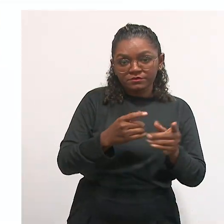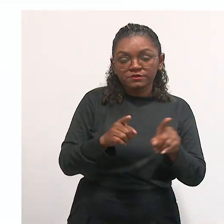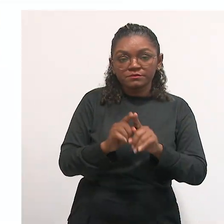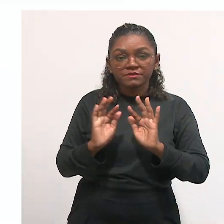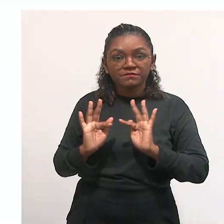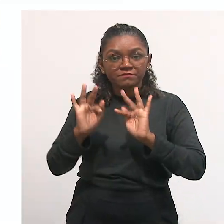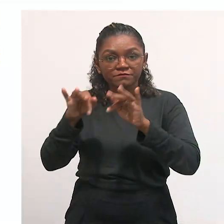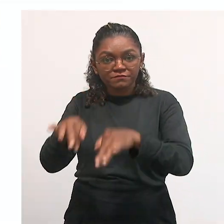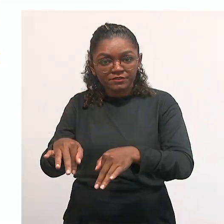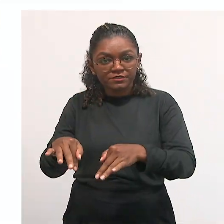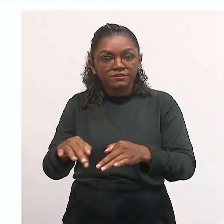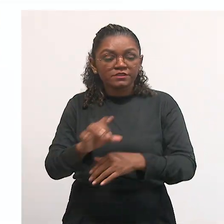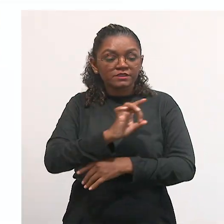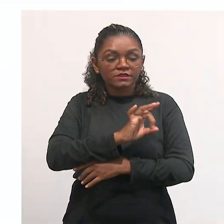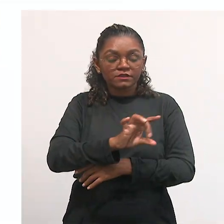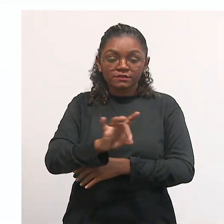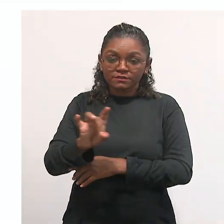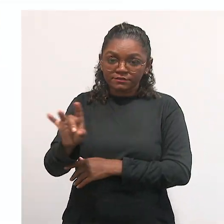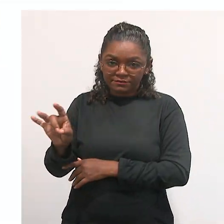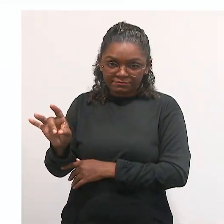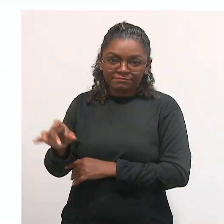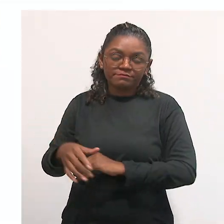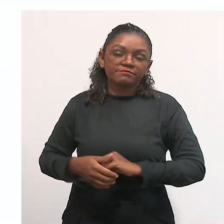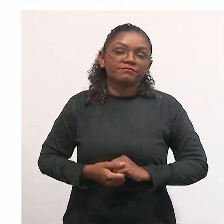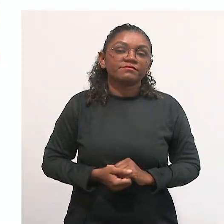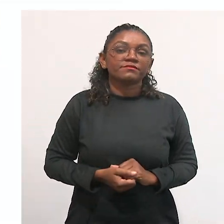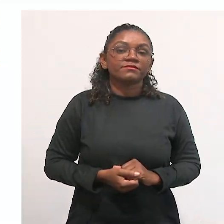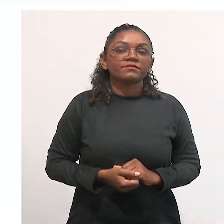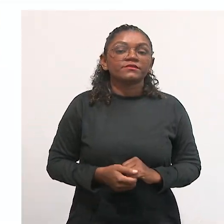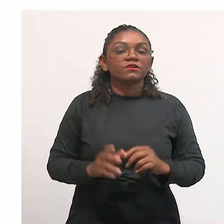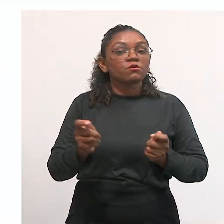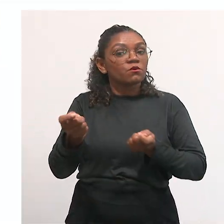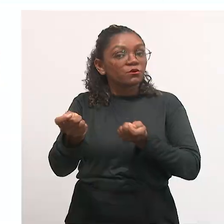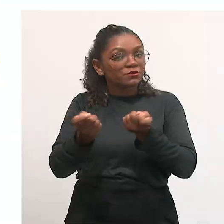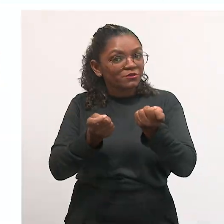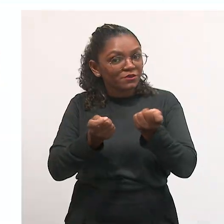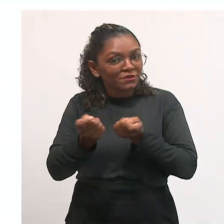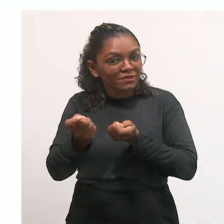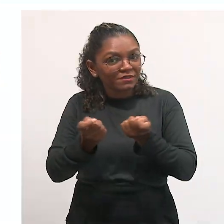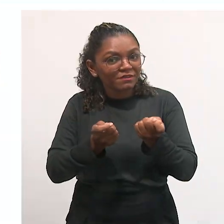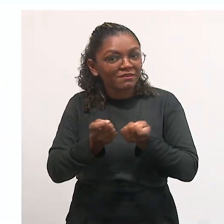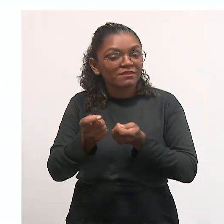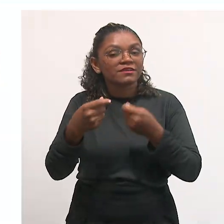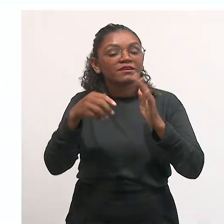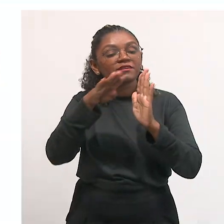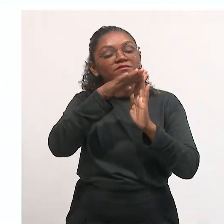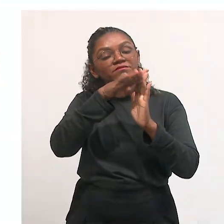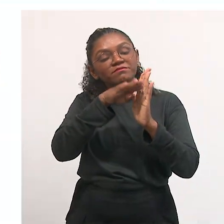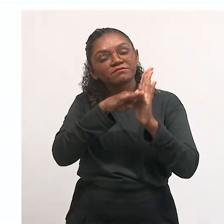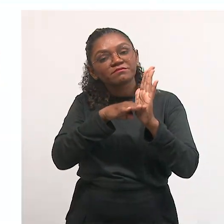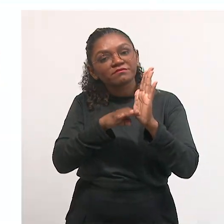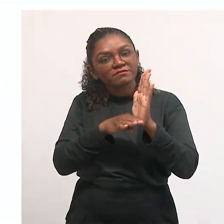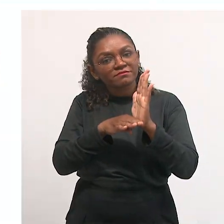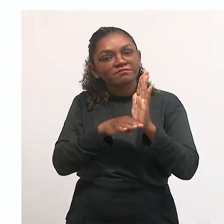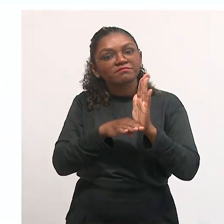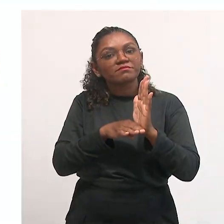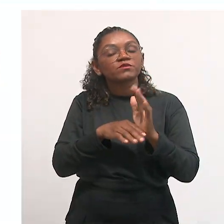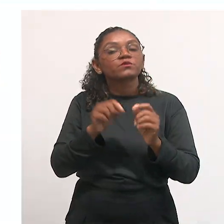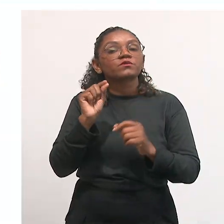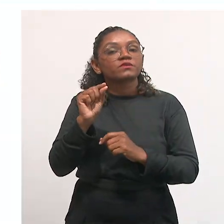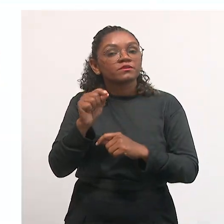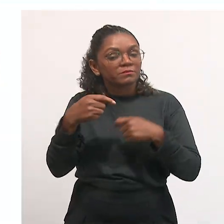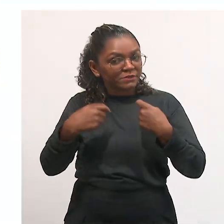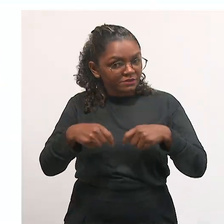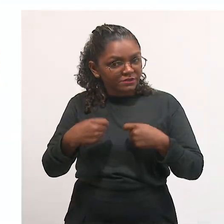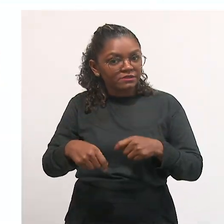término de cada atividade. Mais uma vez, controlar o cronograma, gente. Uma função controle é uma função essencial a qualquer